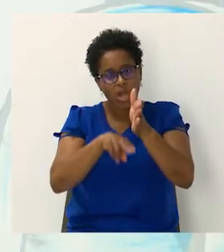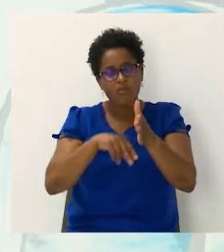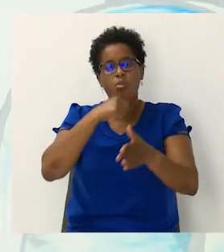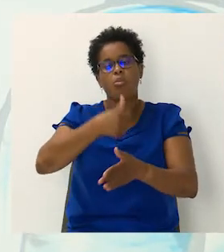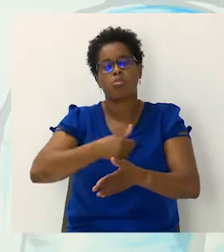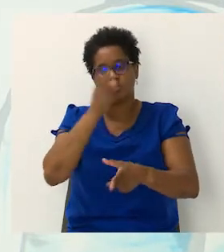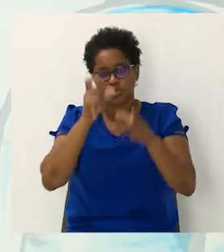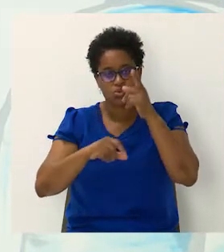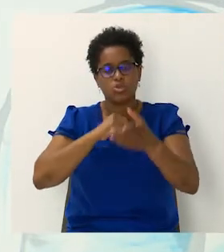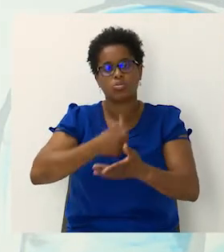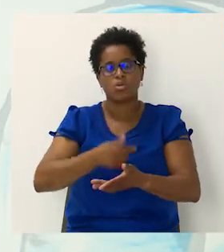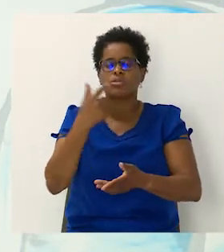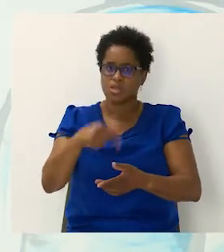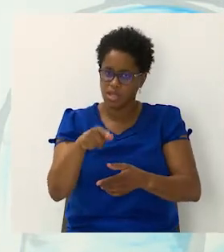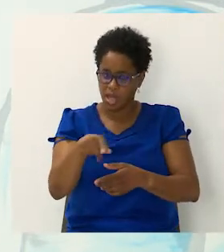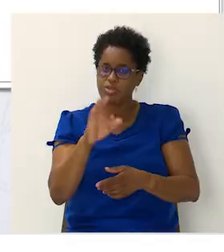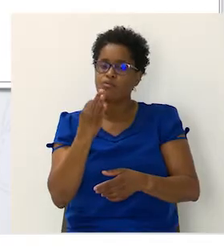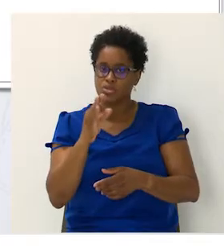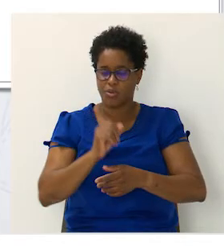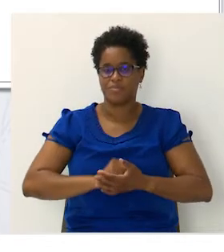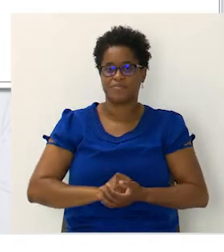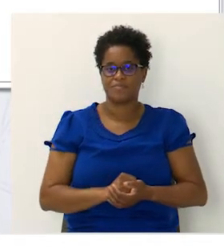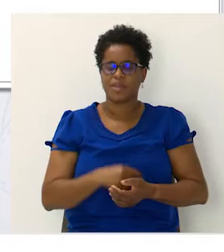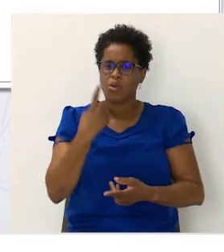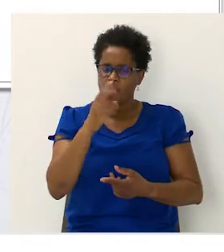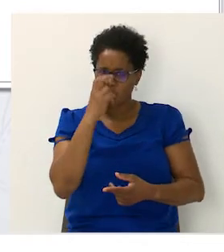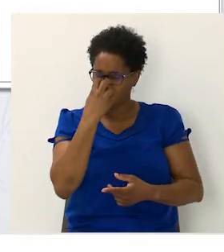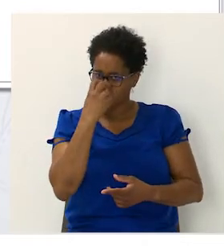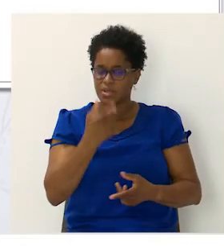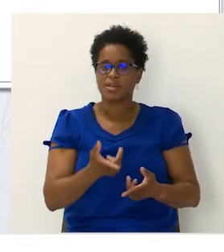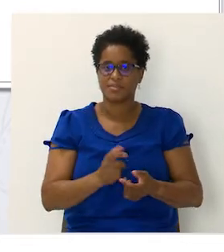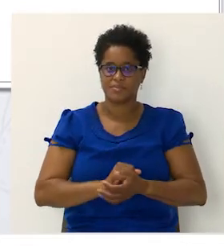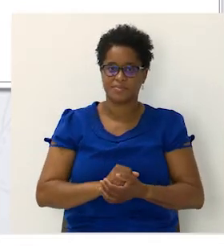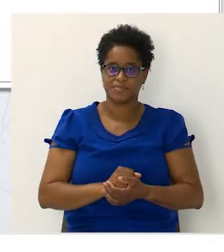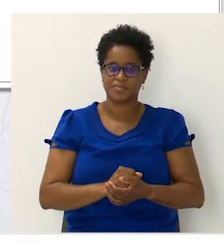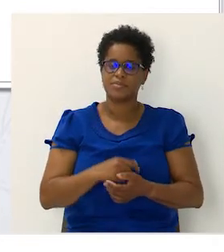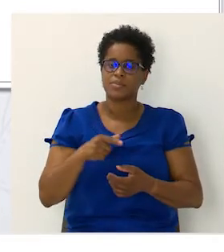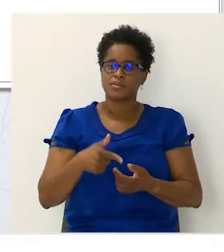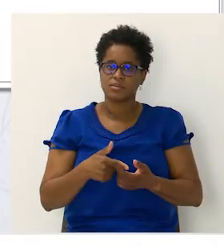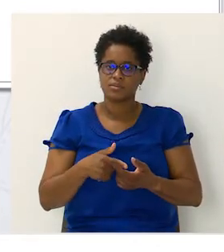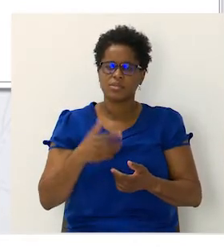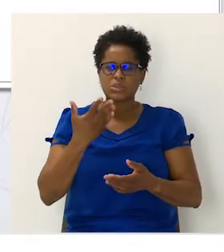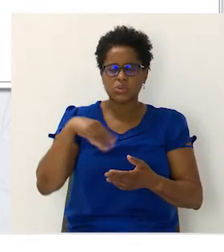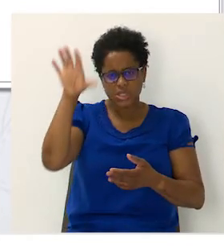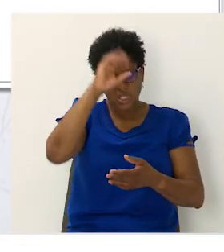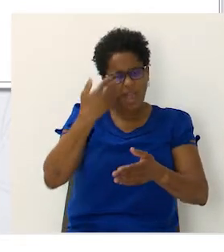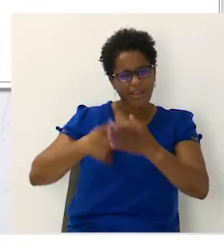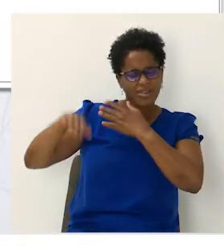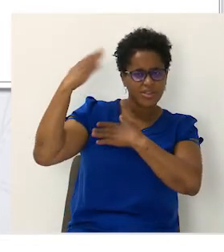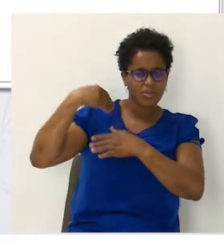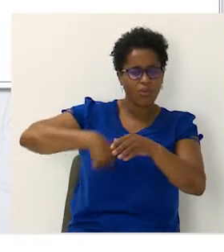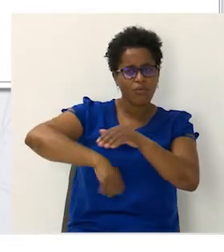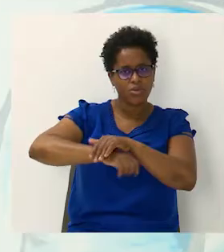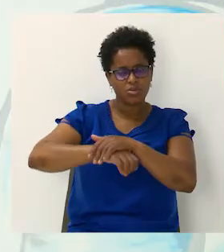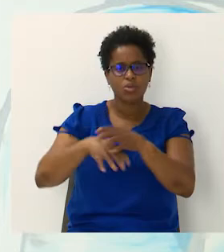mortos. Tinha essa função. Uma curiosidade, o estádio antigo de Futebol Clube